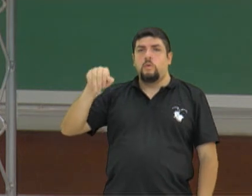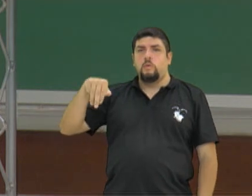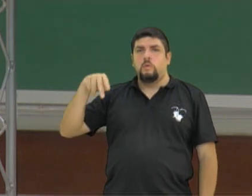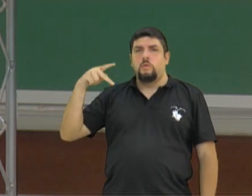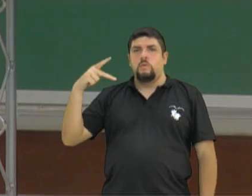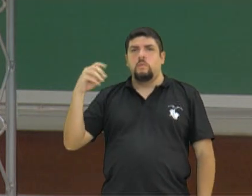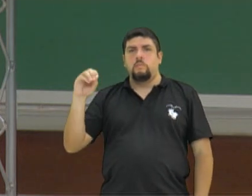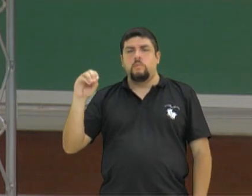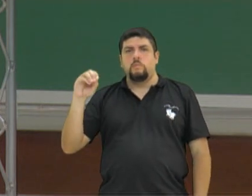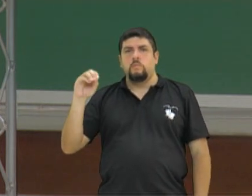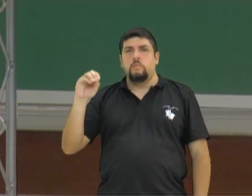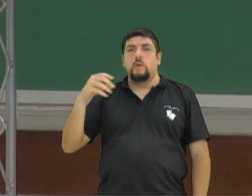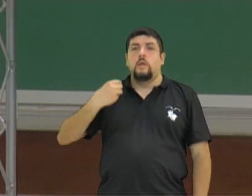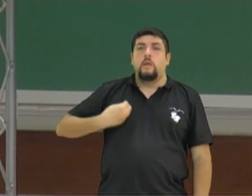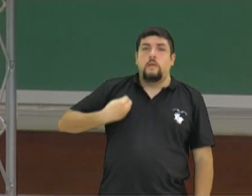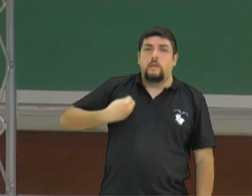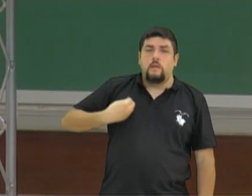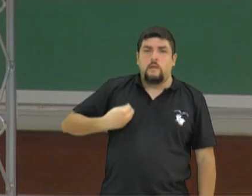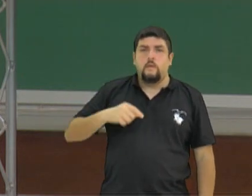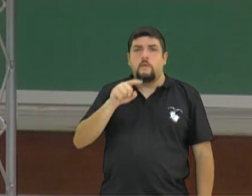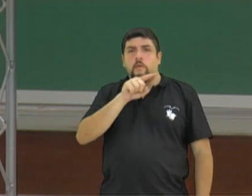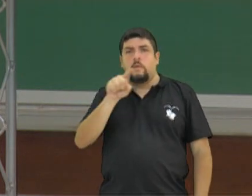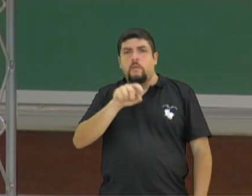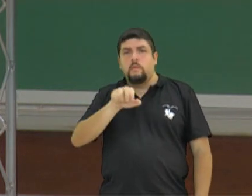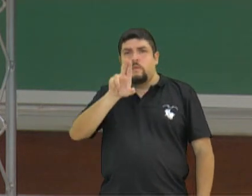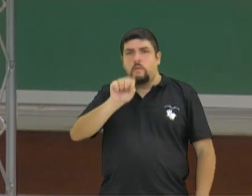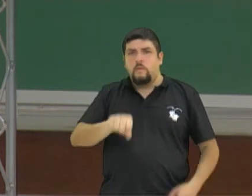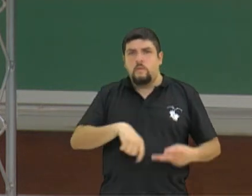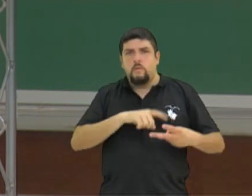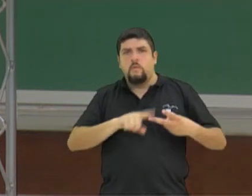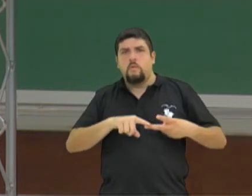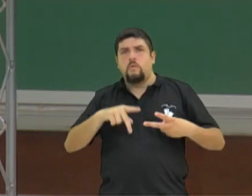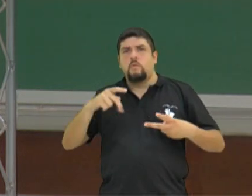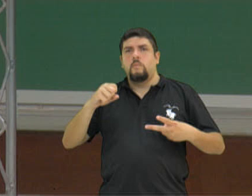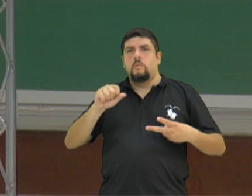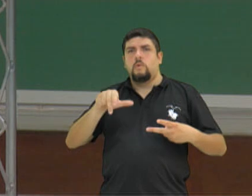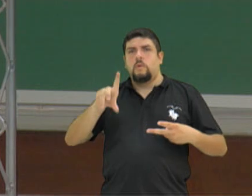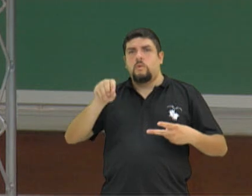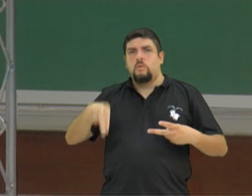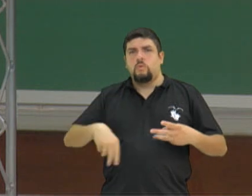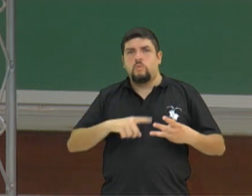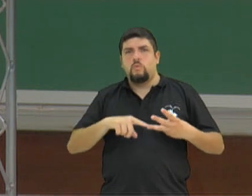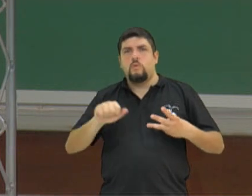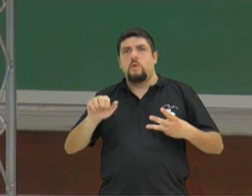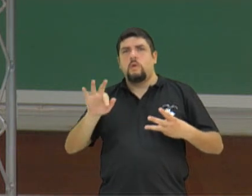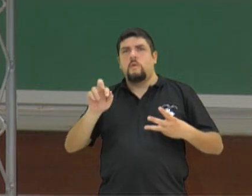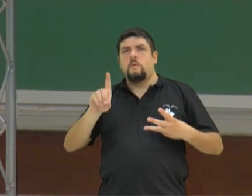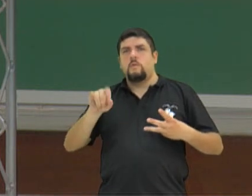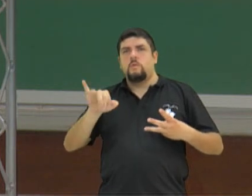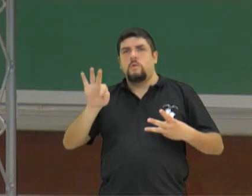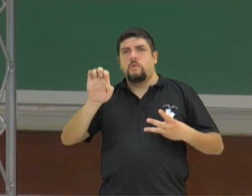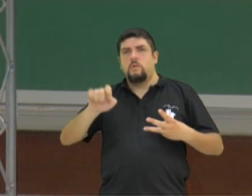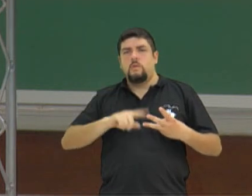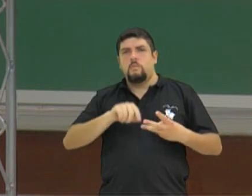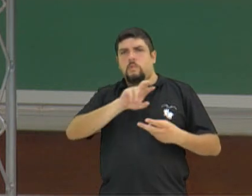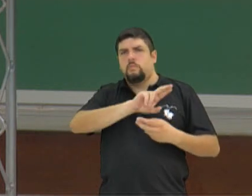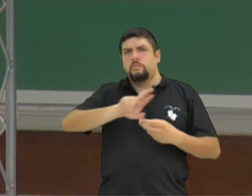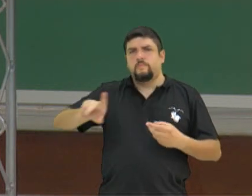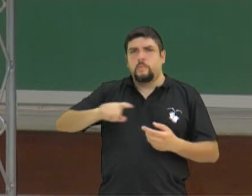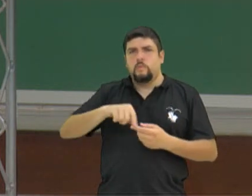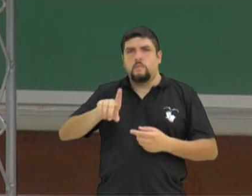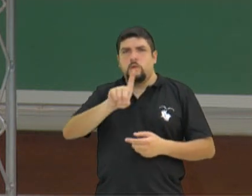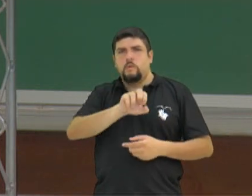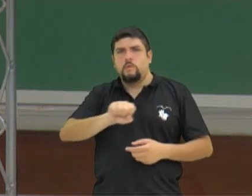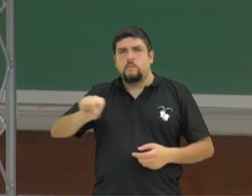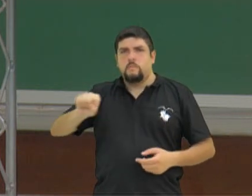Então, Zeus, Poseidon, Afrodite, todos os deuses da mitologia grega moram no Olimpo, né? É a morada dos deuses.